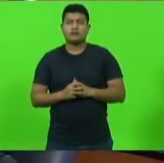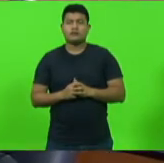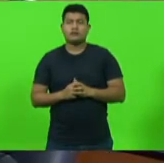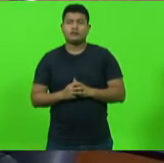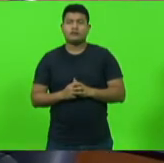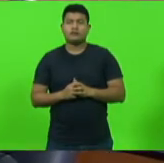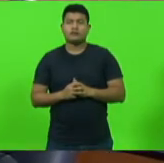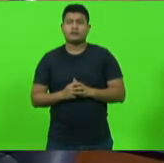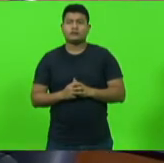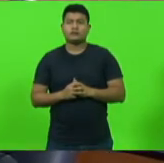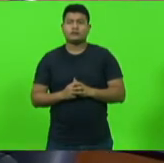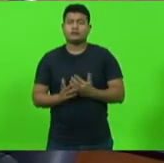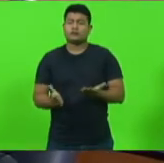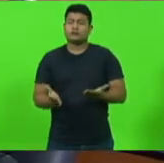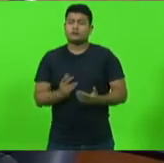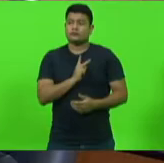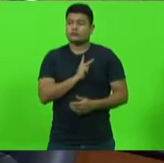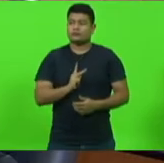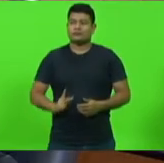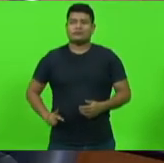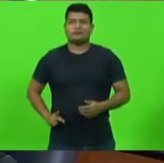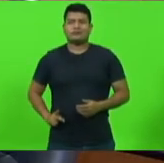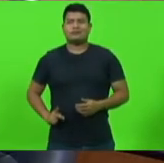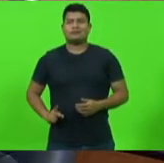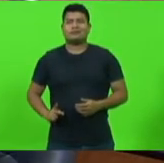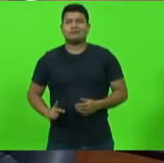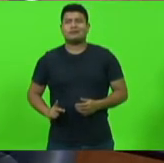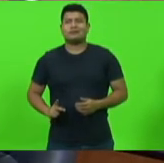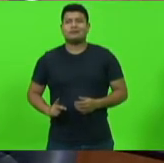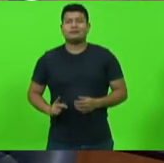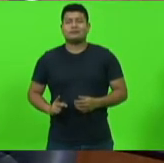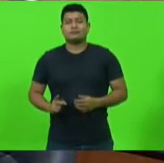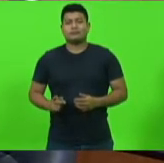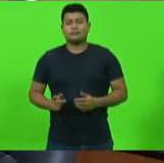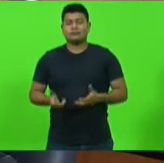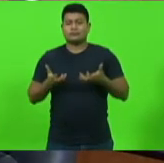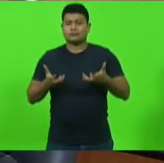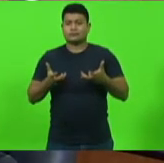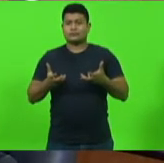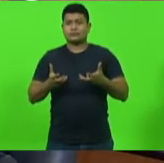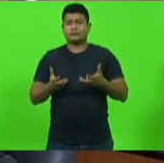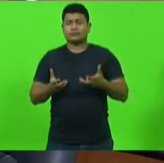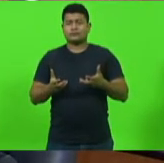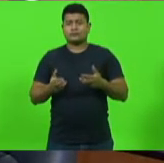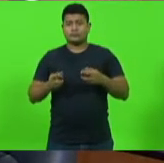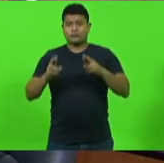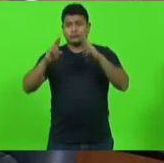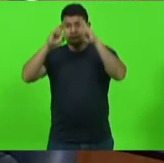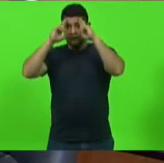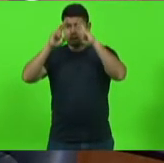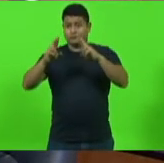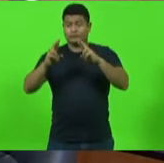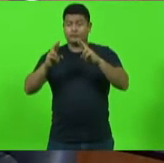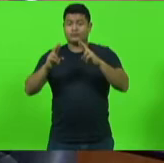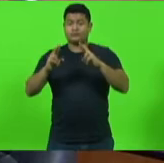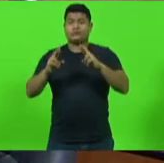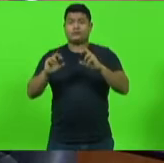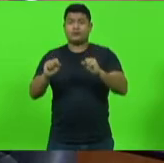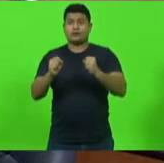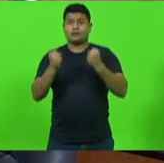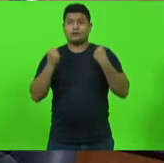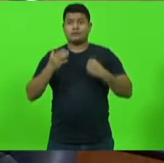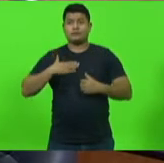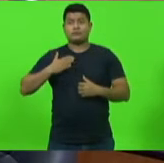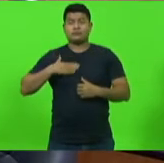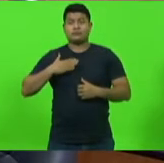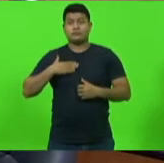Senhor presidente, quero muito respeitosamente defender aqui a minha posição.